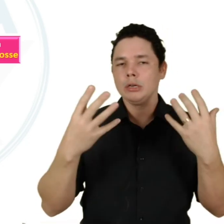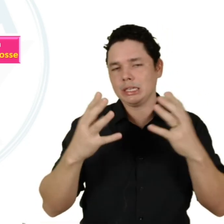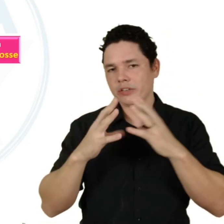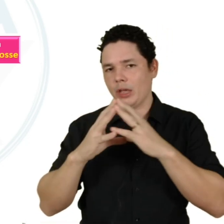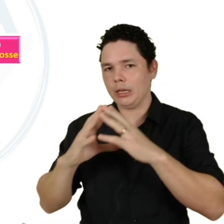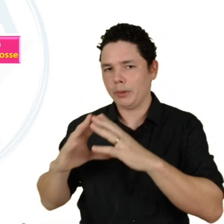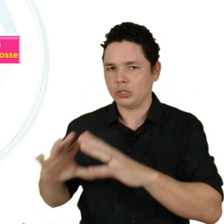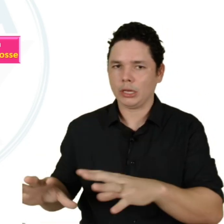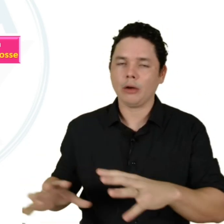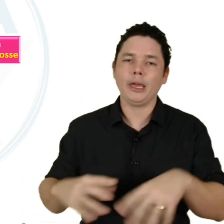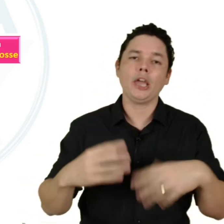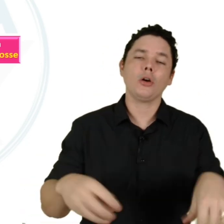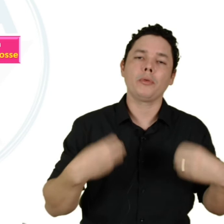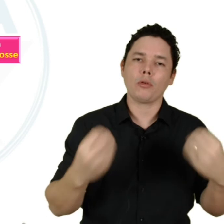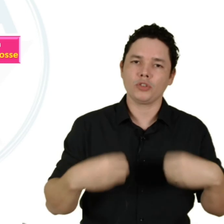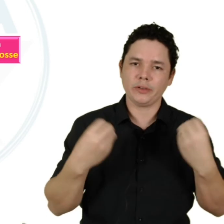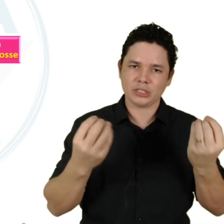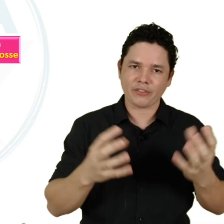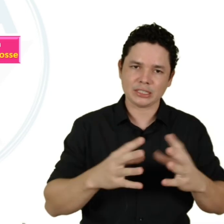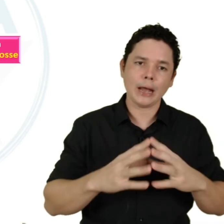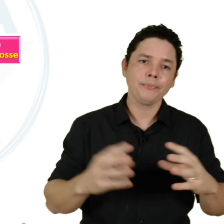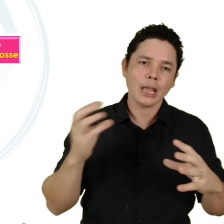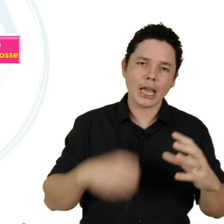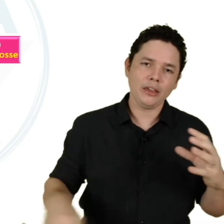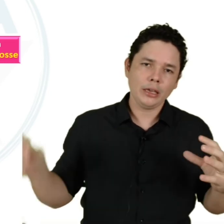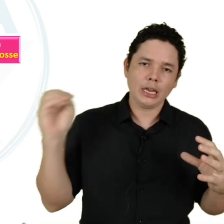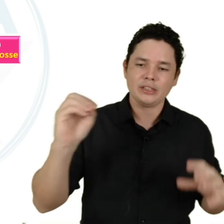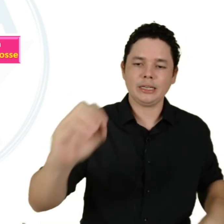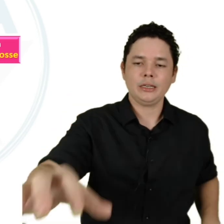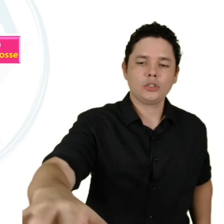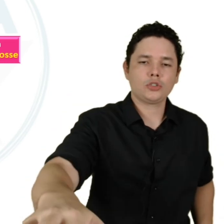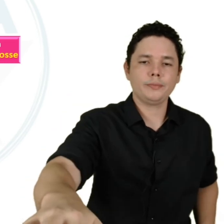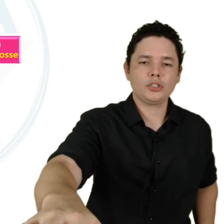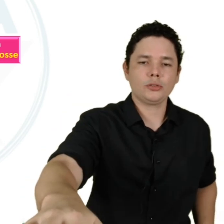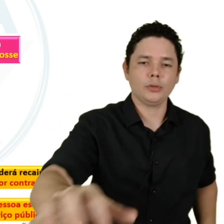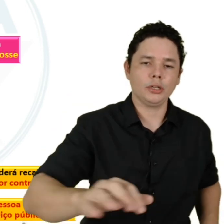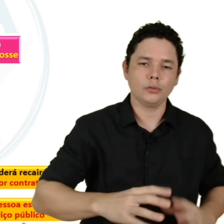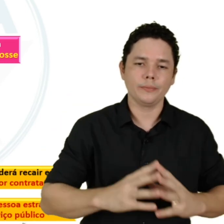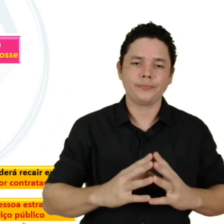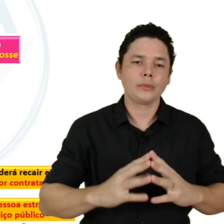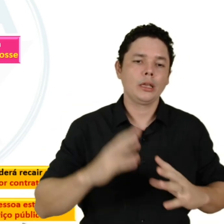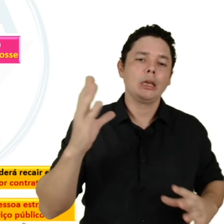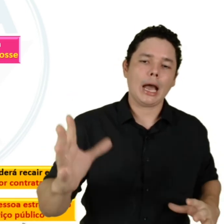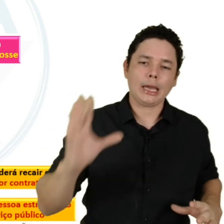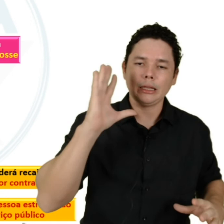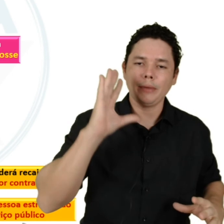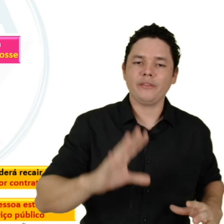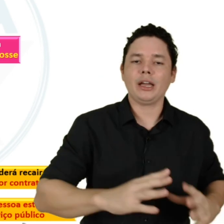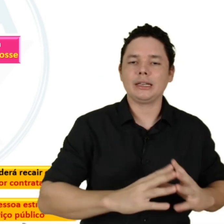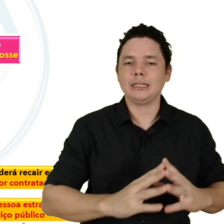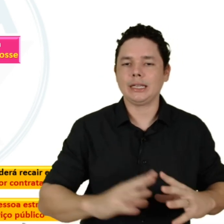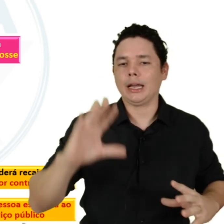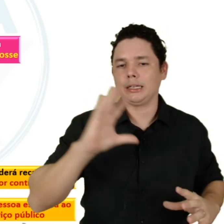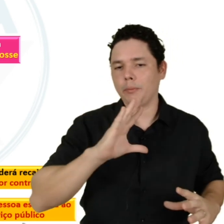Então, se ele estiver impedido legalmente ou por algum motivo se afastar, aí ele vai ser substituído. Aqui também